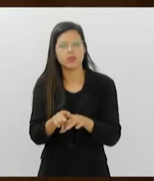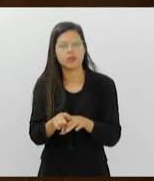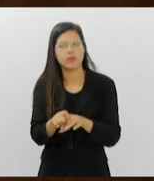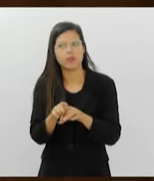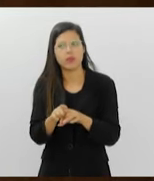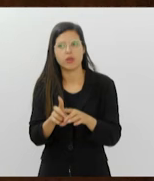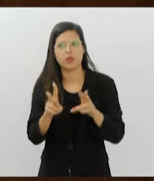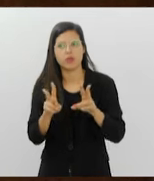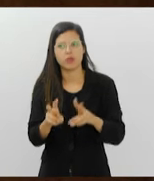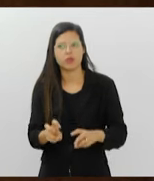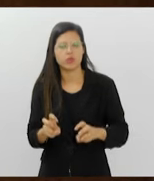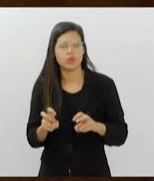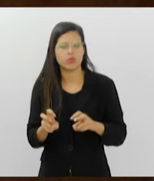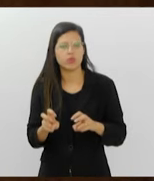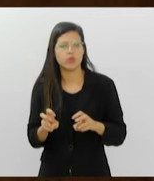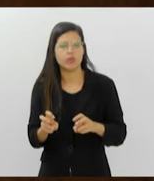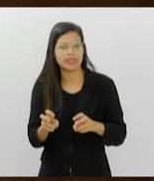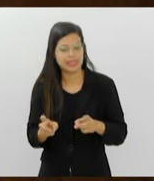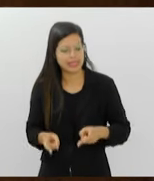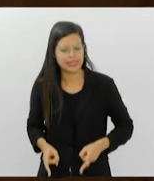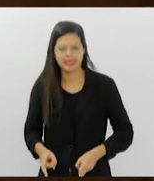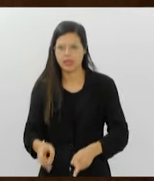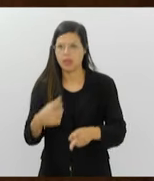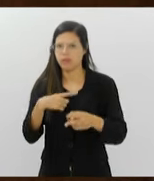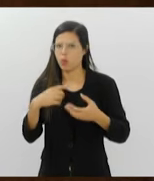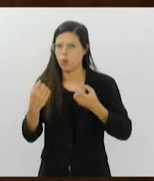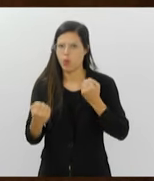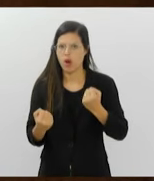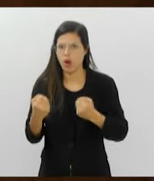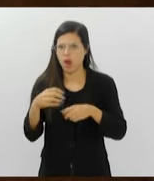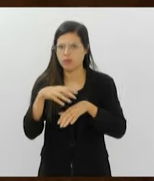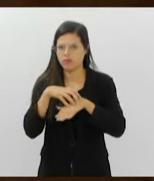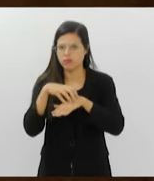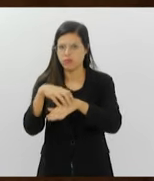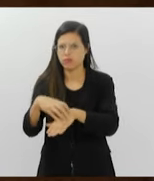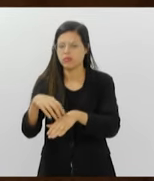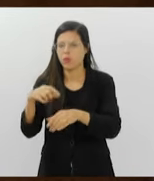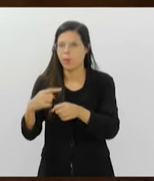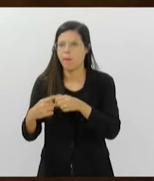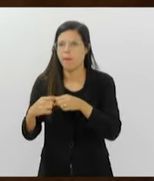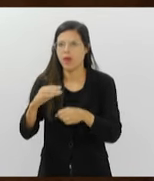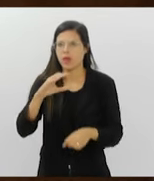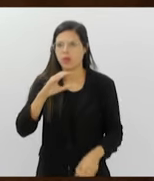a gente sempre ter uma viatura ali no bairro Cacuia,